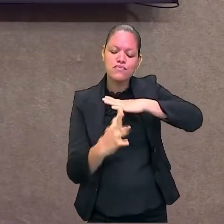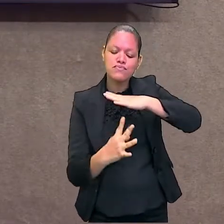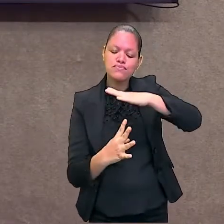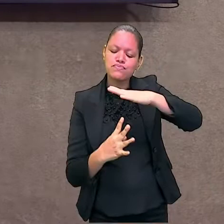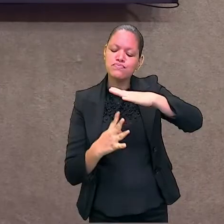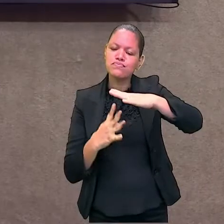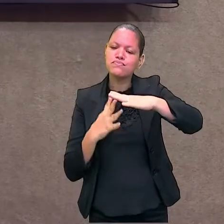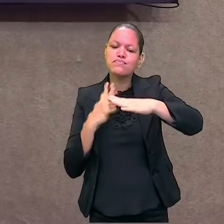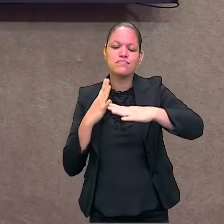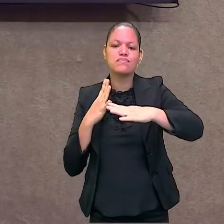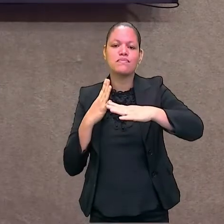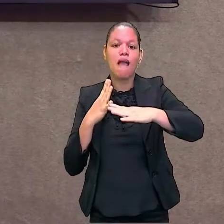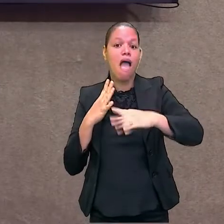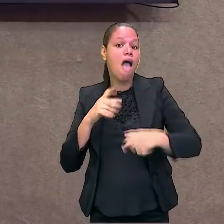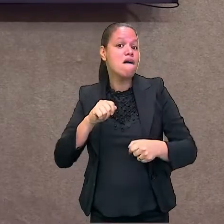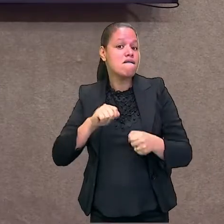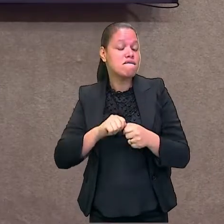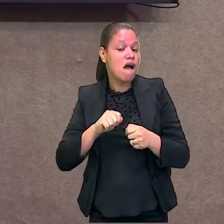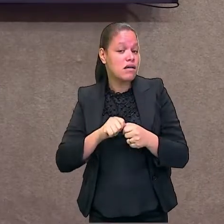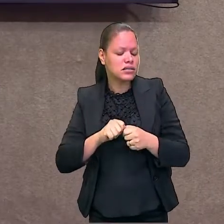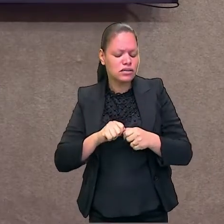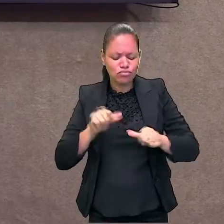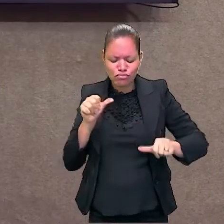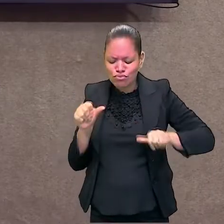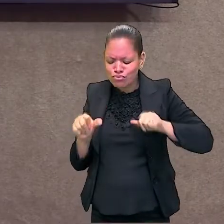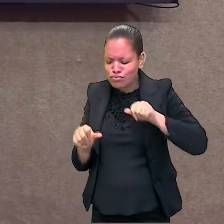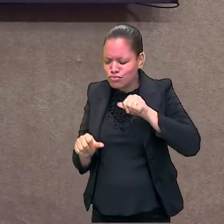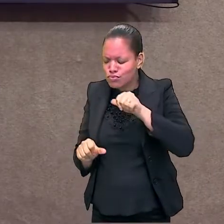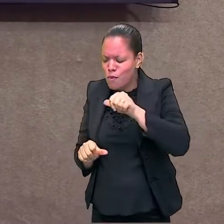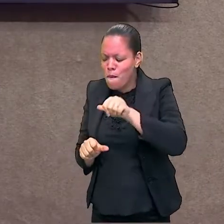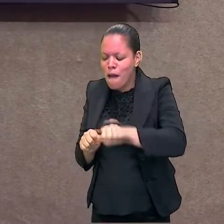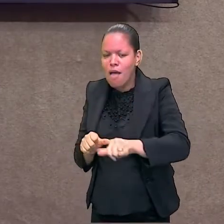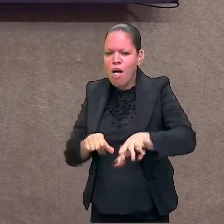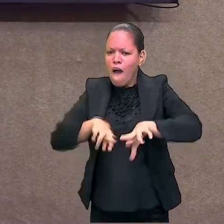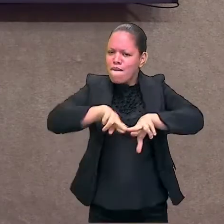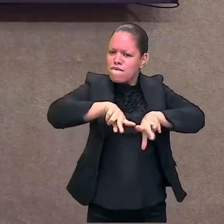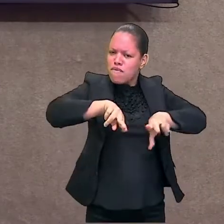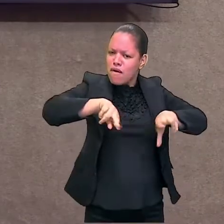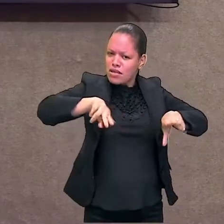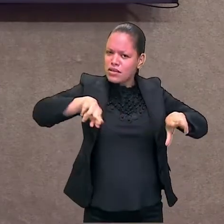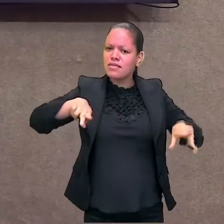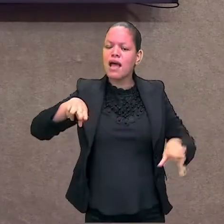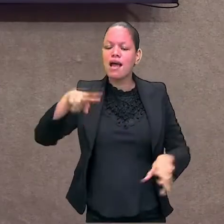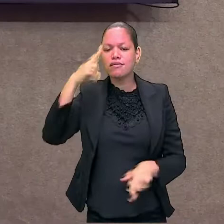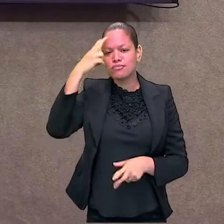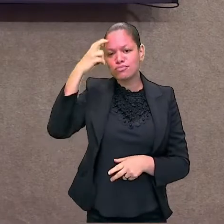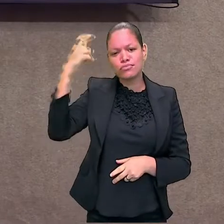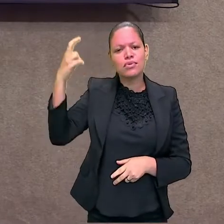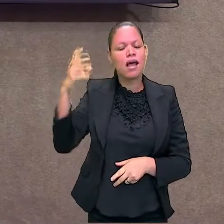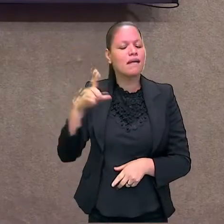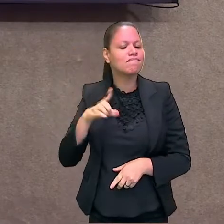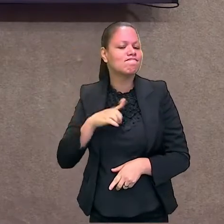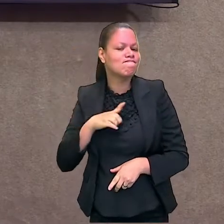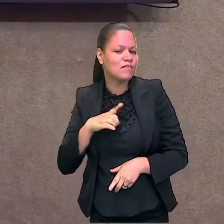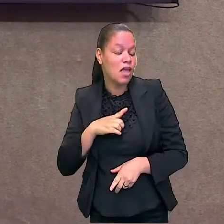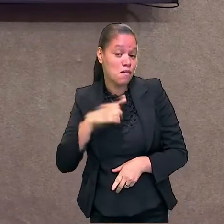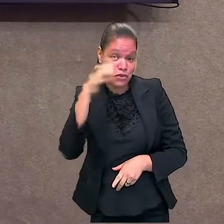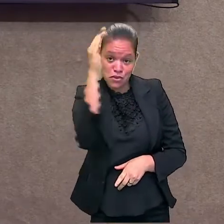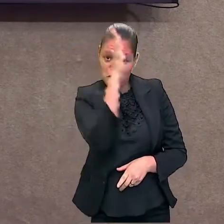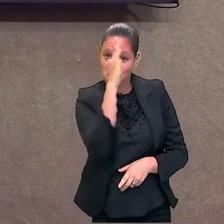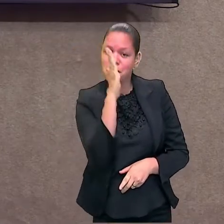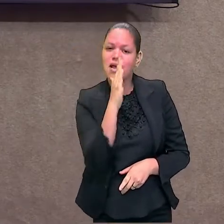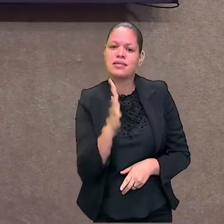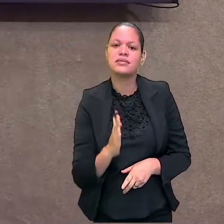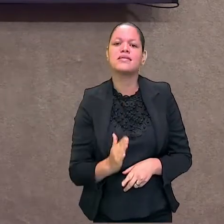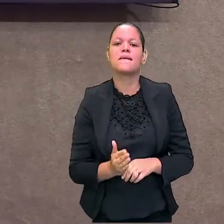essa mudança, essa construção de diversidade cultural que hoje nós temos no Brasil, que é muito ampla e é